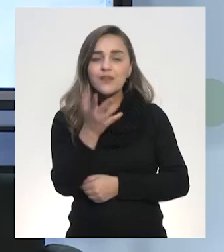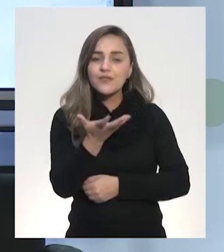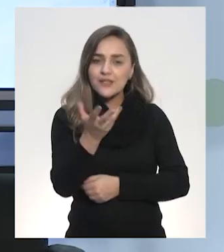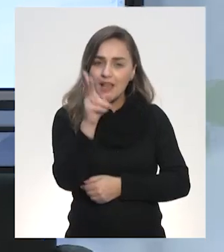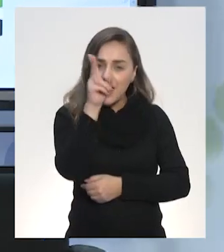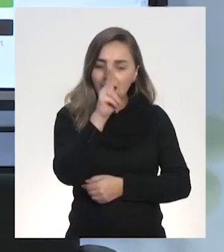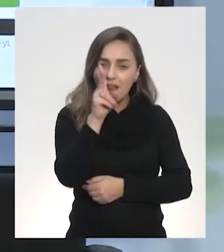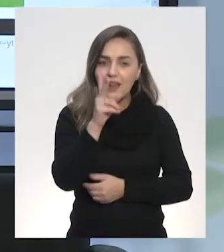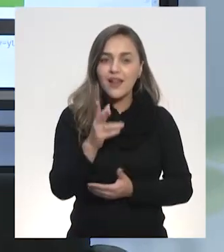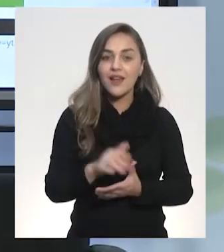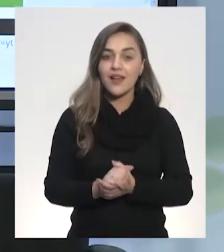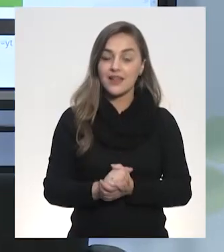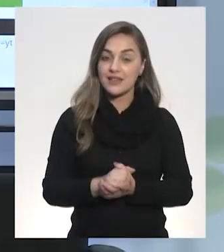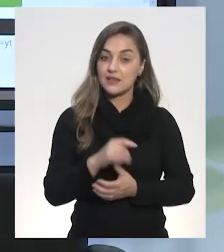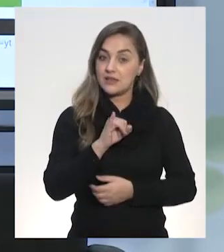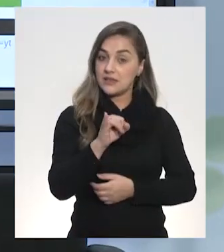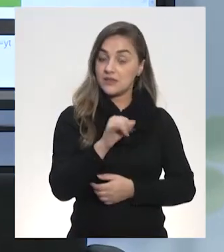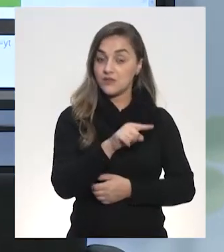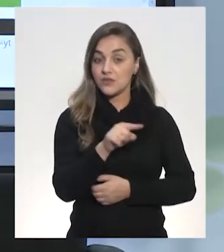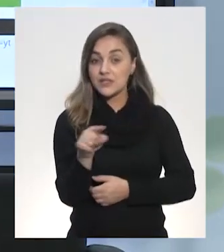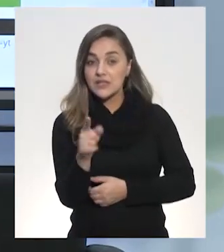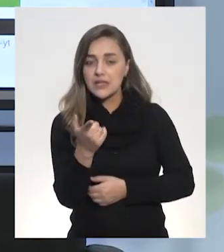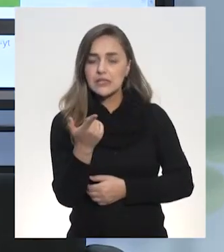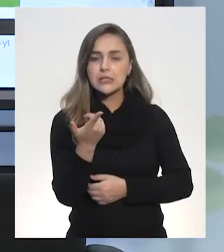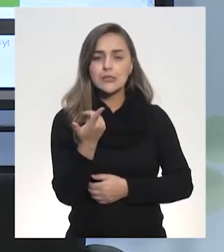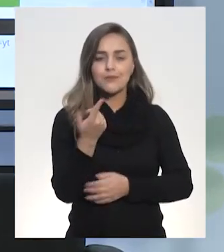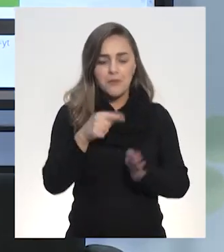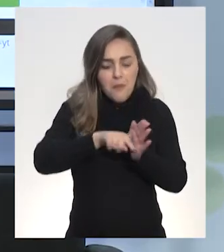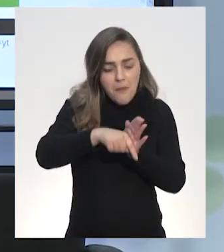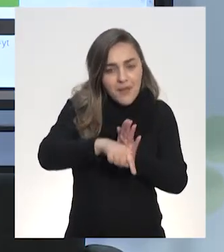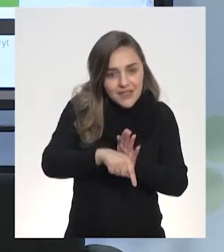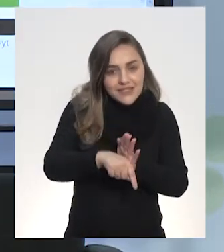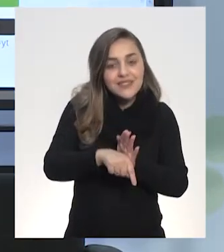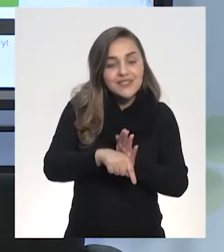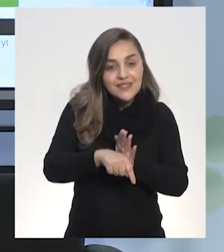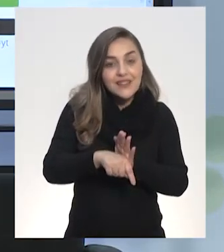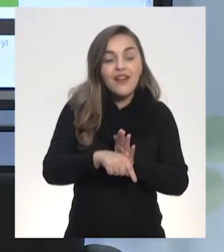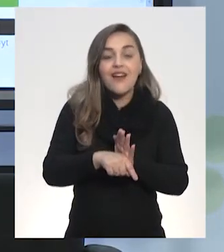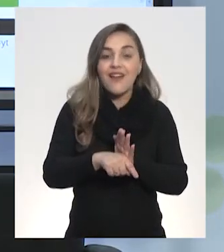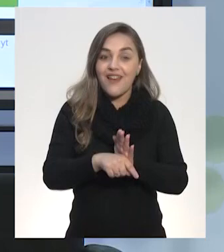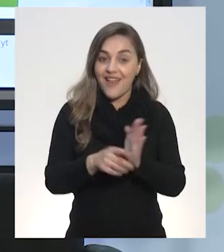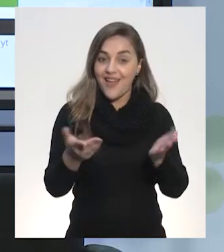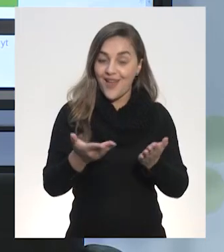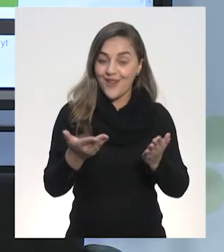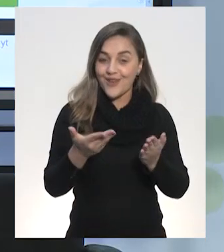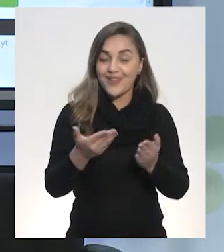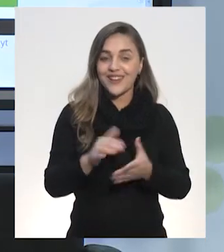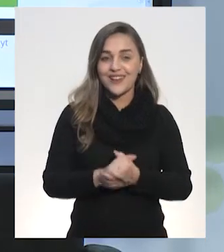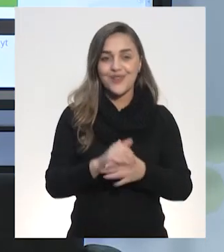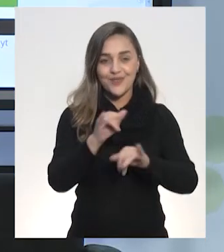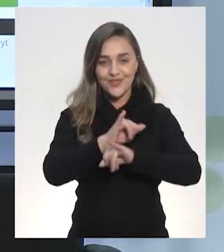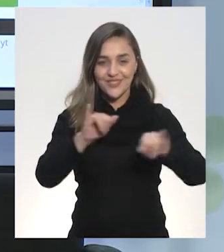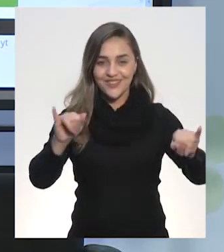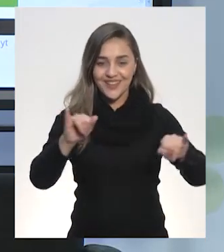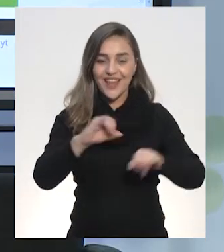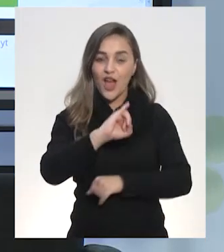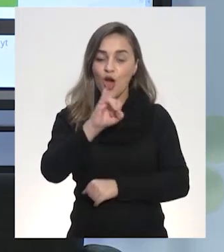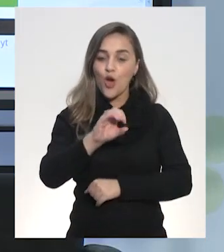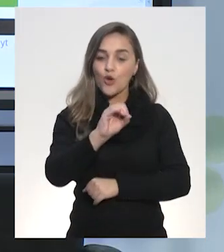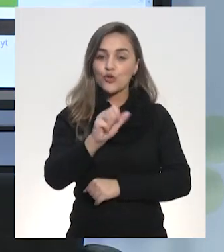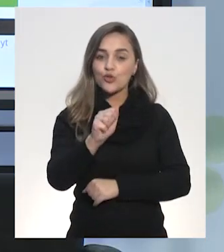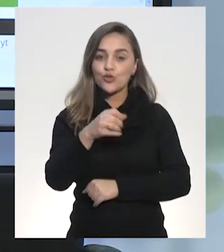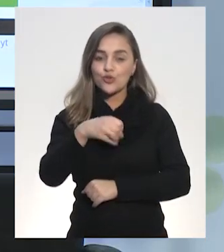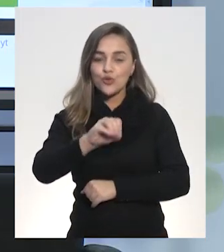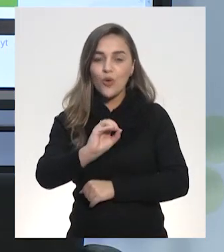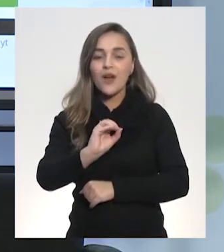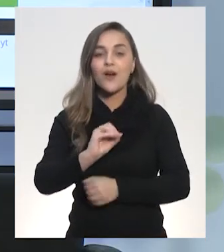relembrar aqui, ou na verdade quiserem aprofundar esse assunto, vou fazer agora a propaganda do João, Antônia. Você faz propaganda de alguém, né? Então vou fazer propaganda do